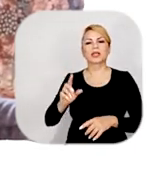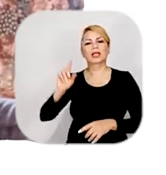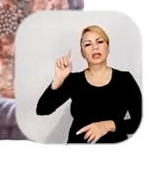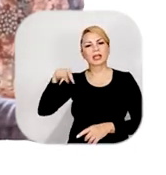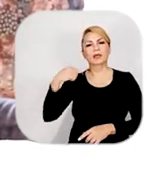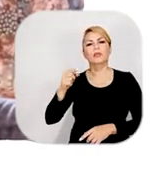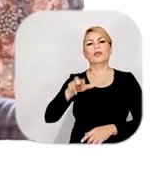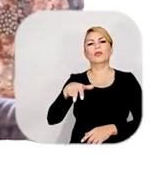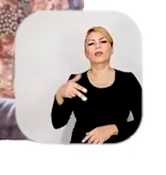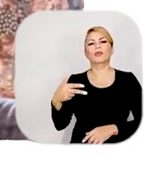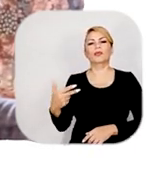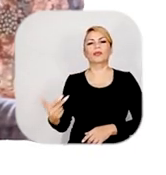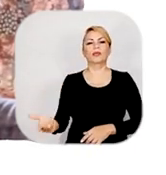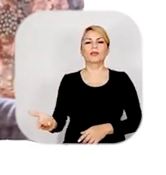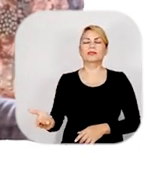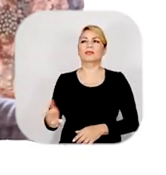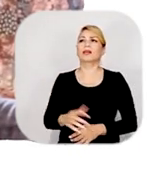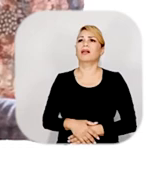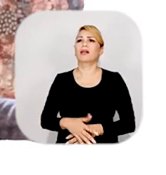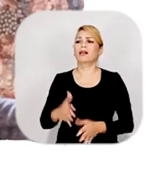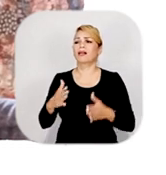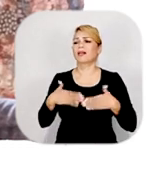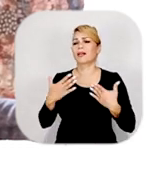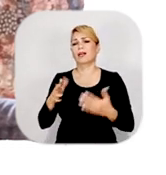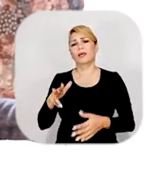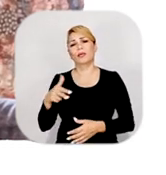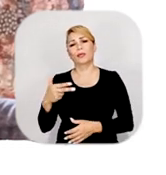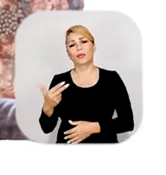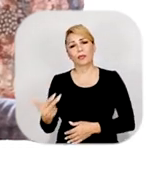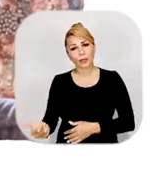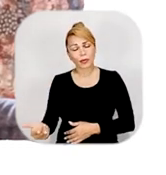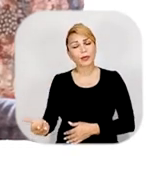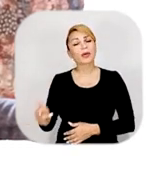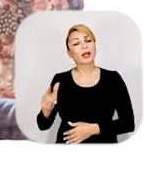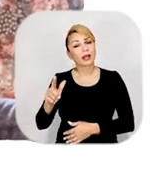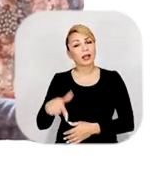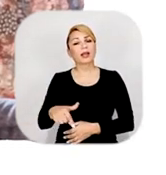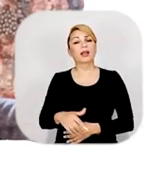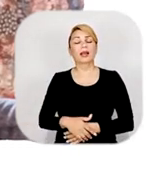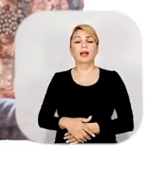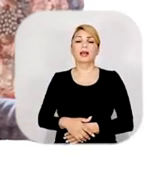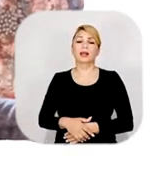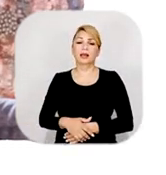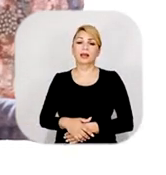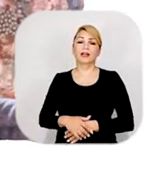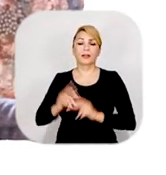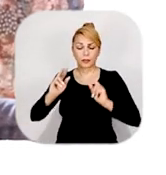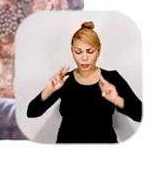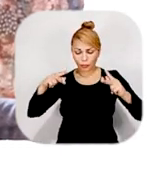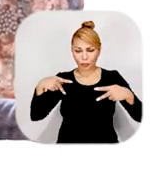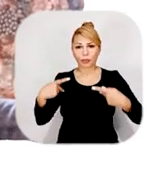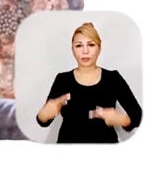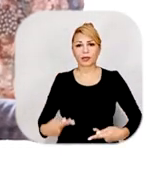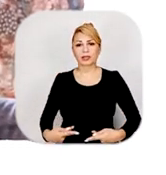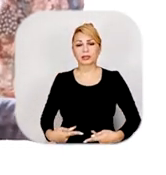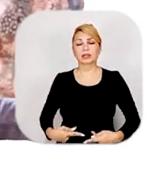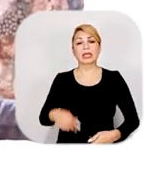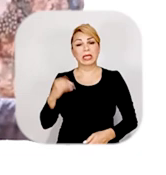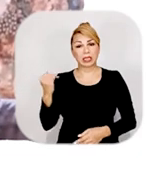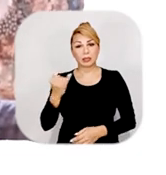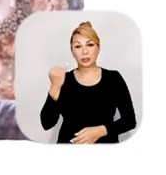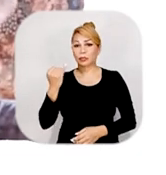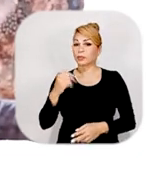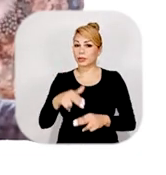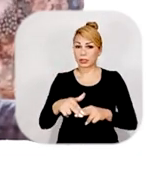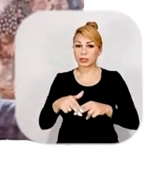tarde, quando você leu, ele morreu. É uma questão mesmo de humanizar, né? E é por isso que eu acho que é